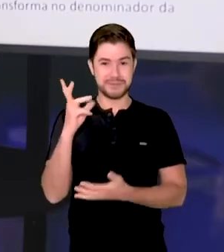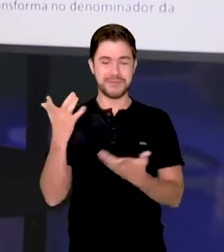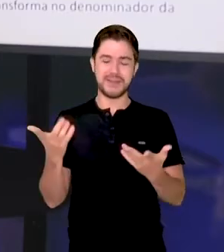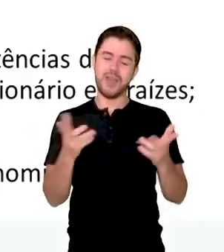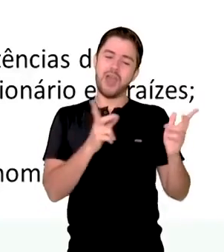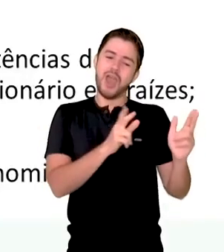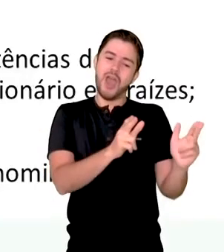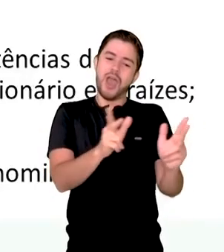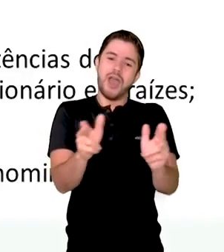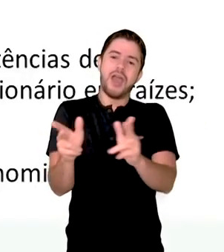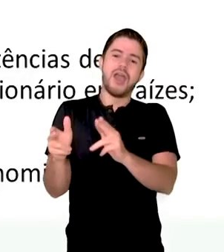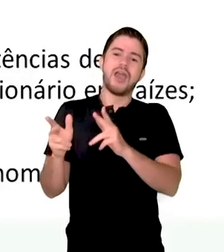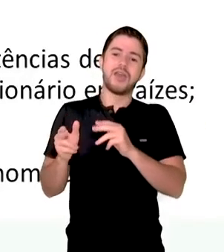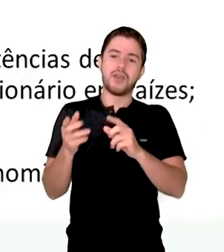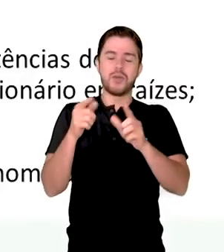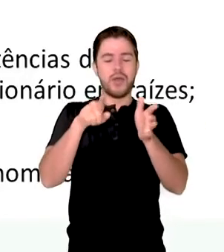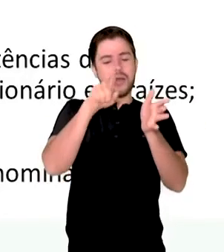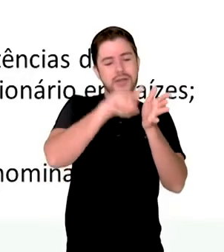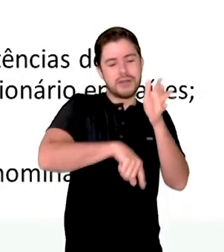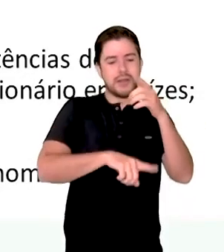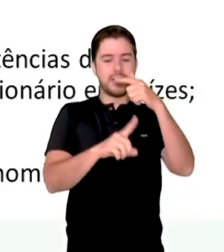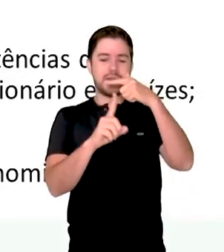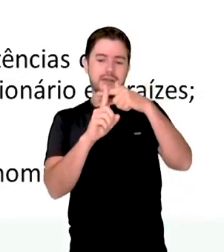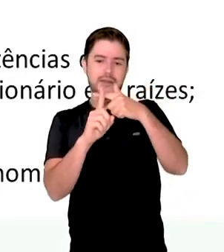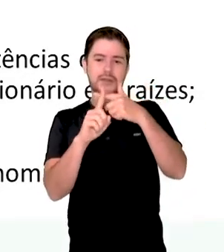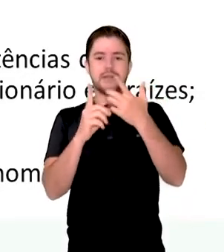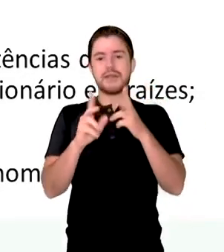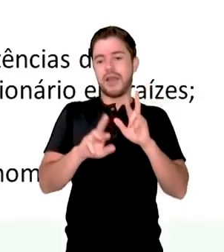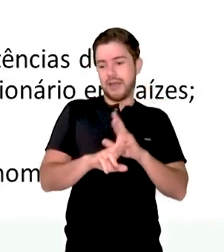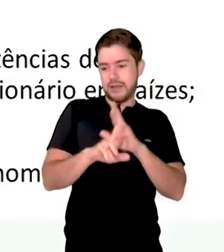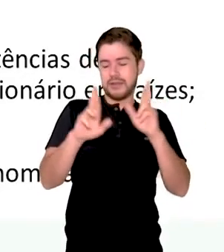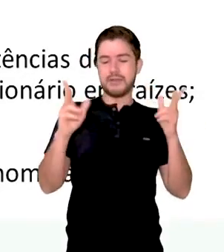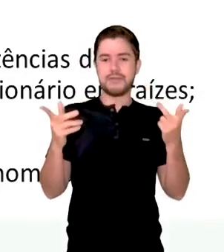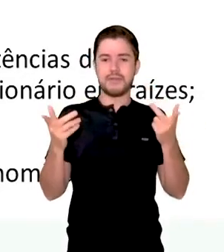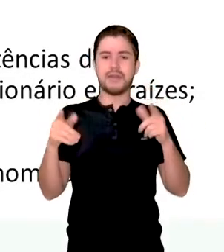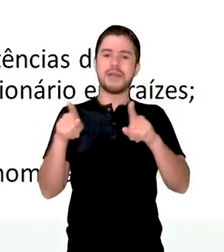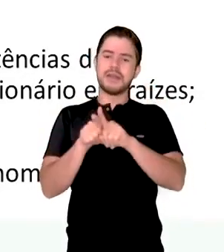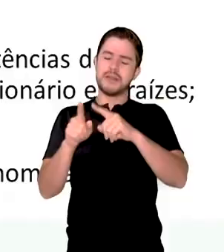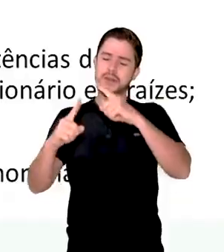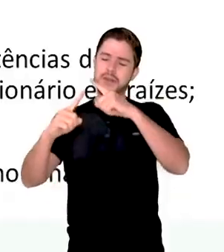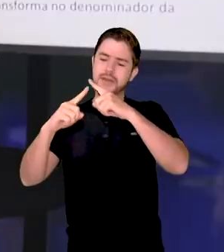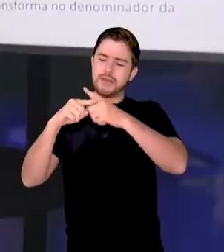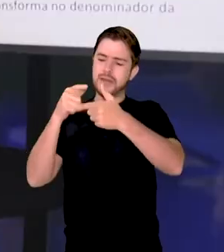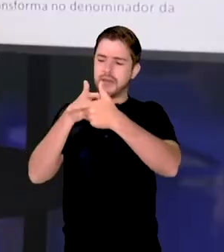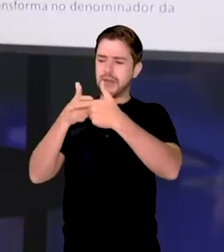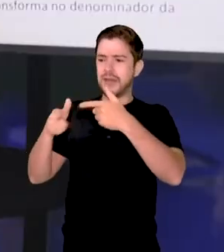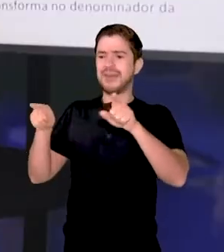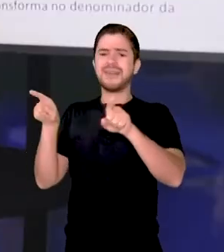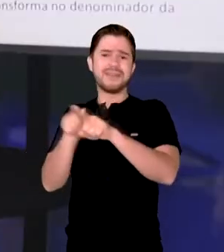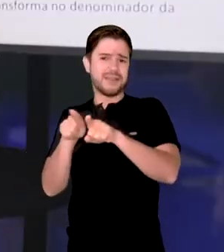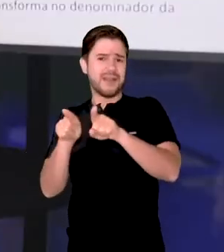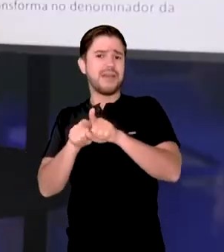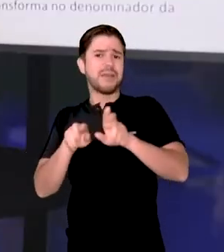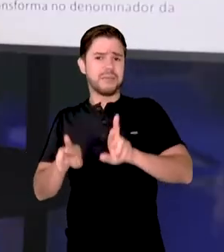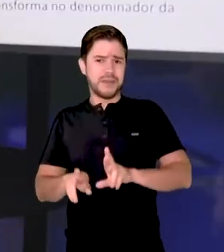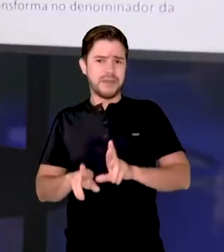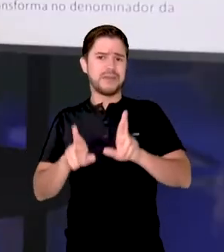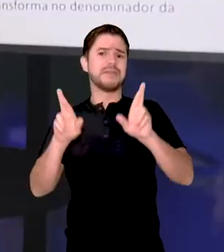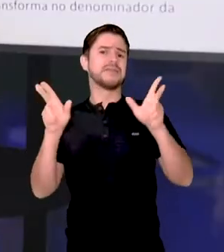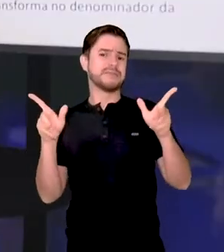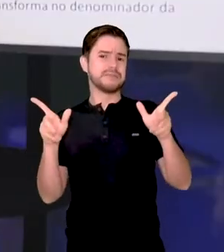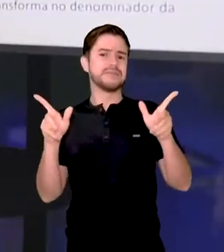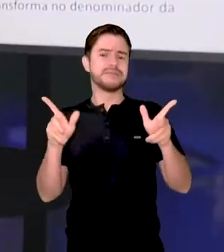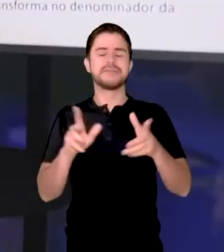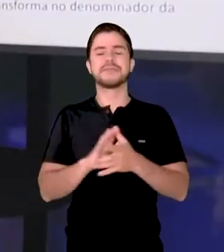da mesma forma que adição e subtração elas são operações inversas multiplicação e divisão também são múltiplas